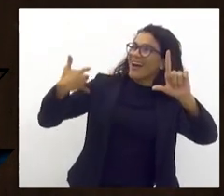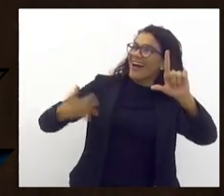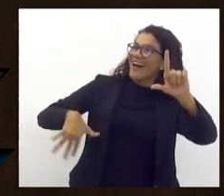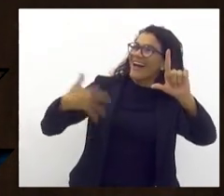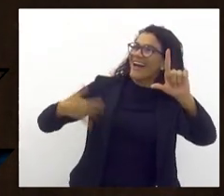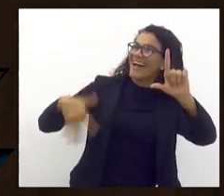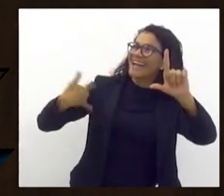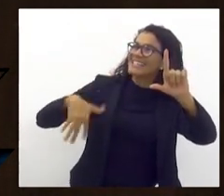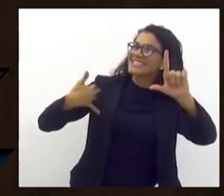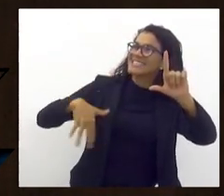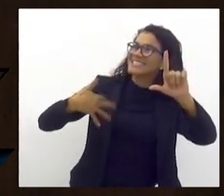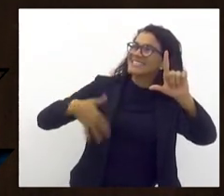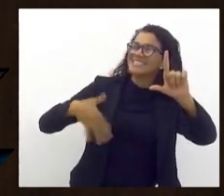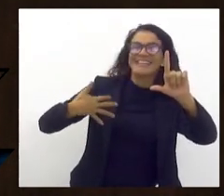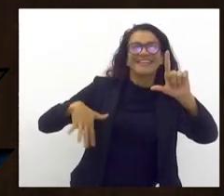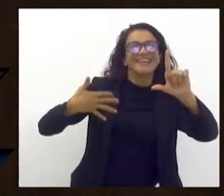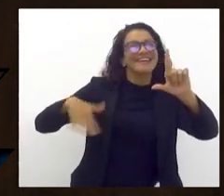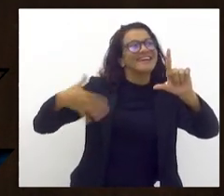orgulhosa